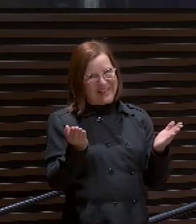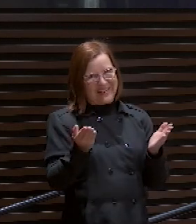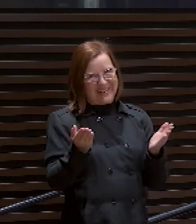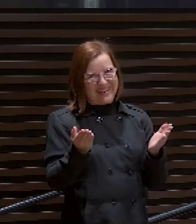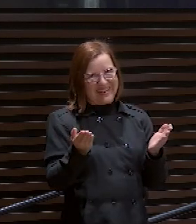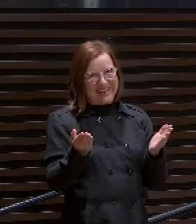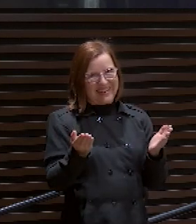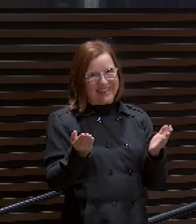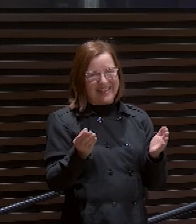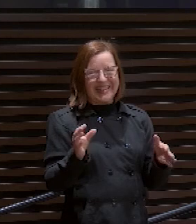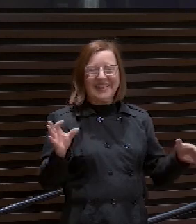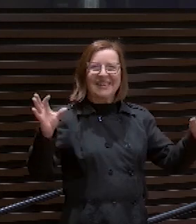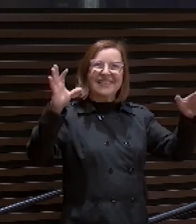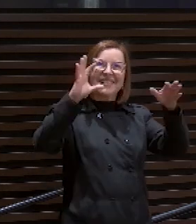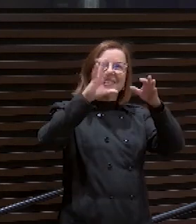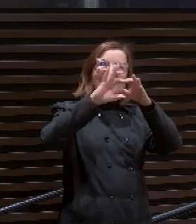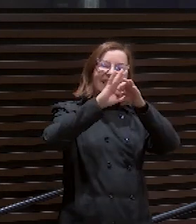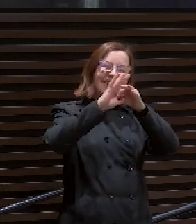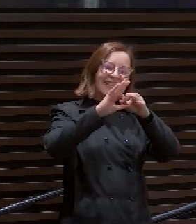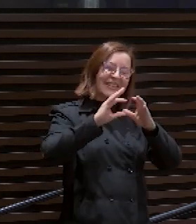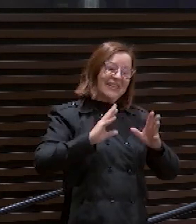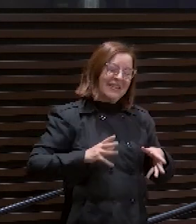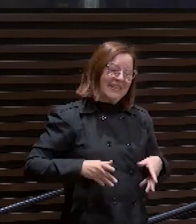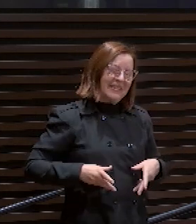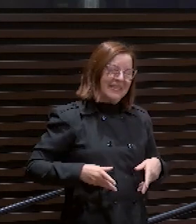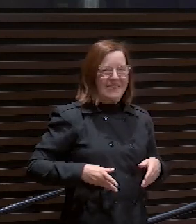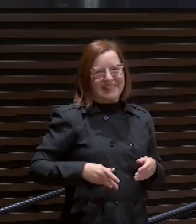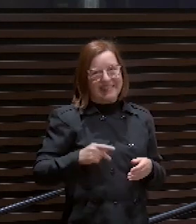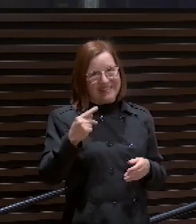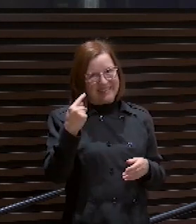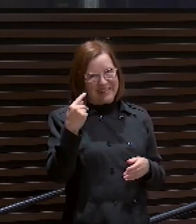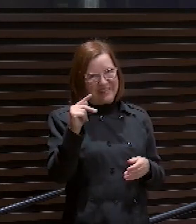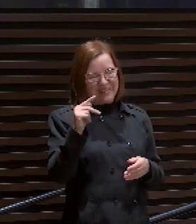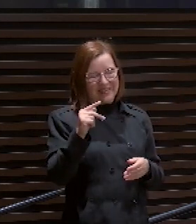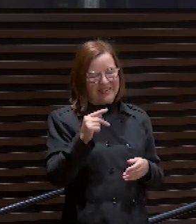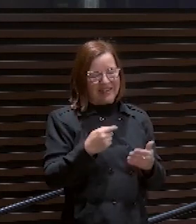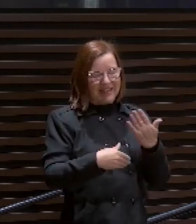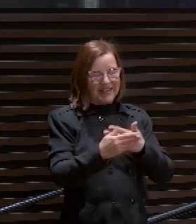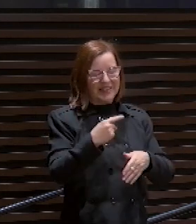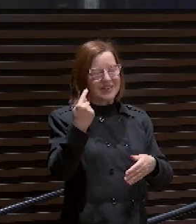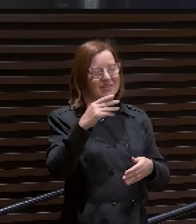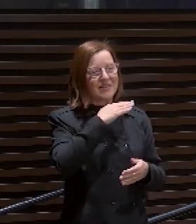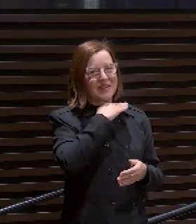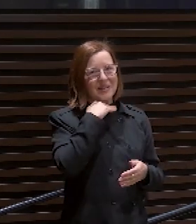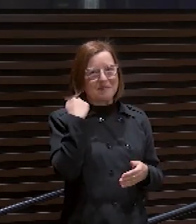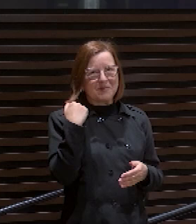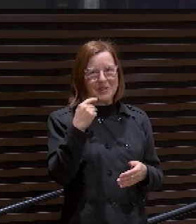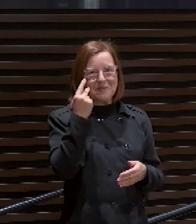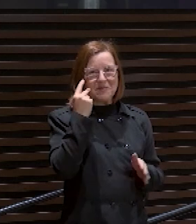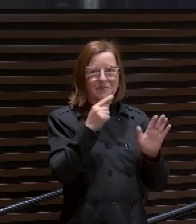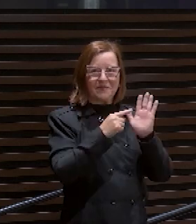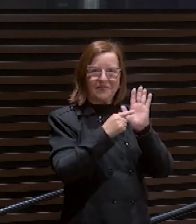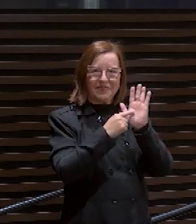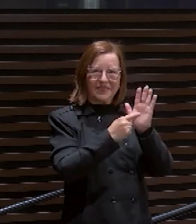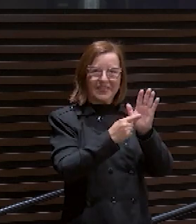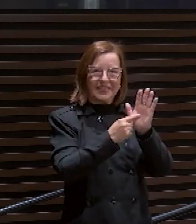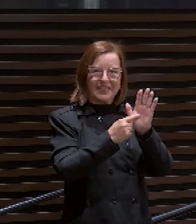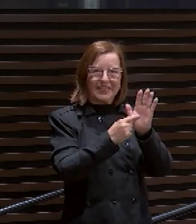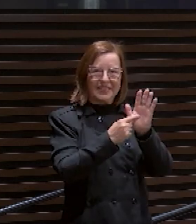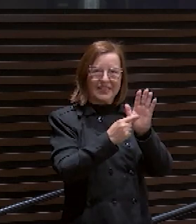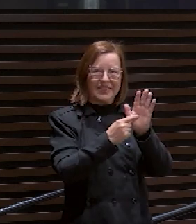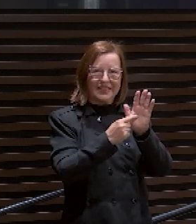vos reconciliou no corpo da sua carne, mediante a sua morte, para apresentar-vos perante